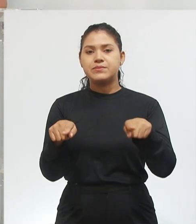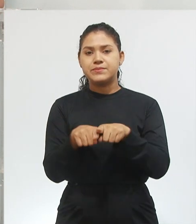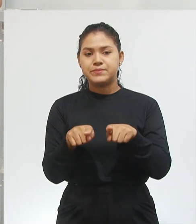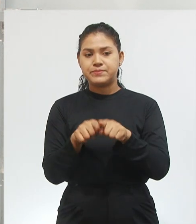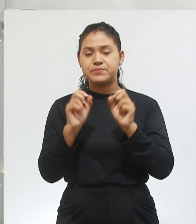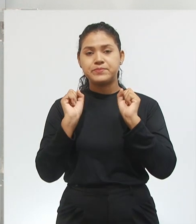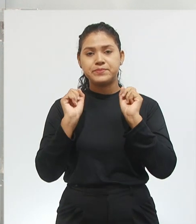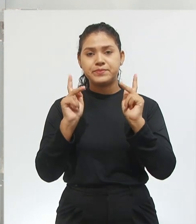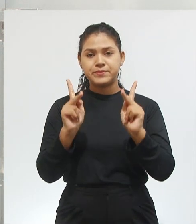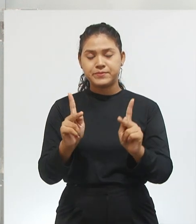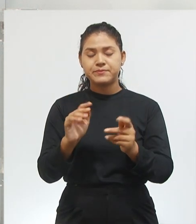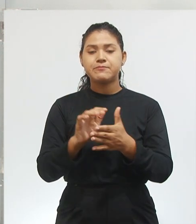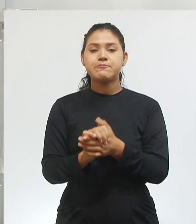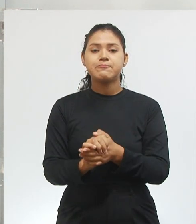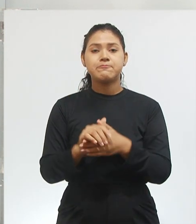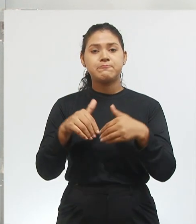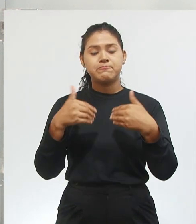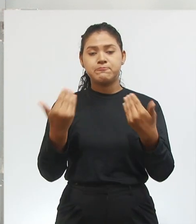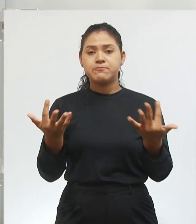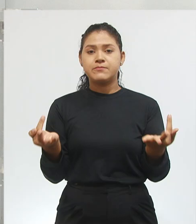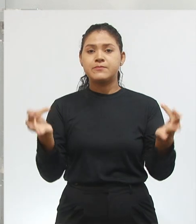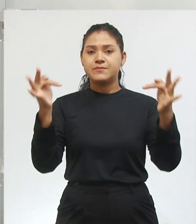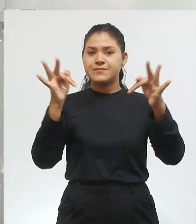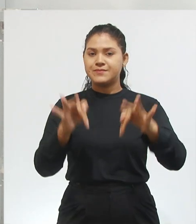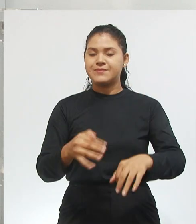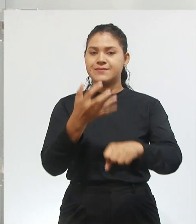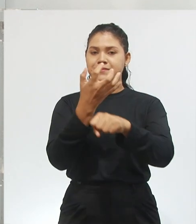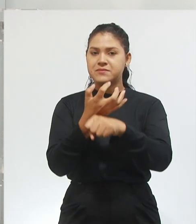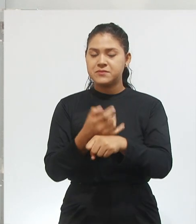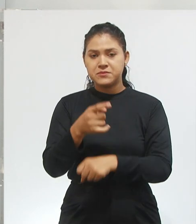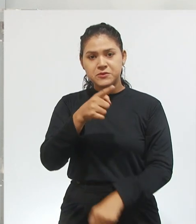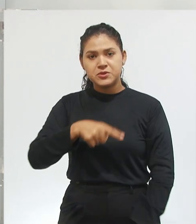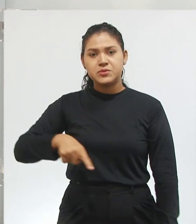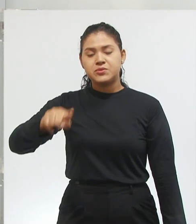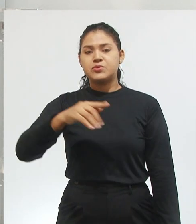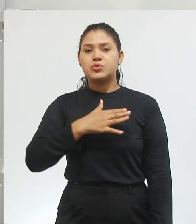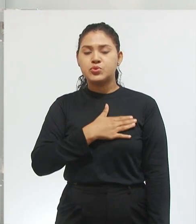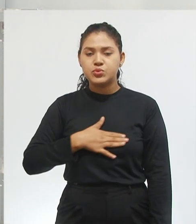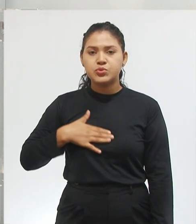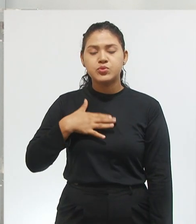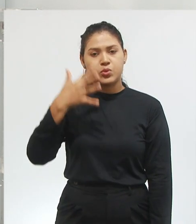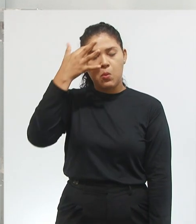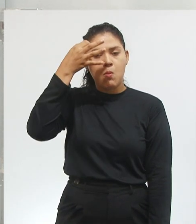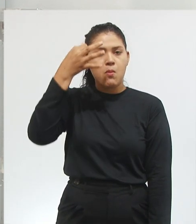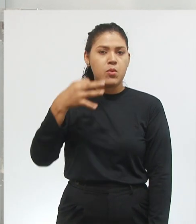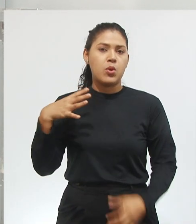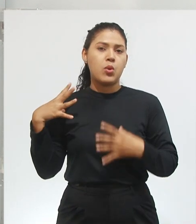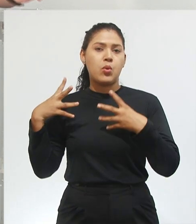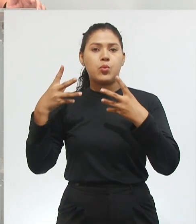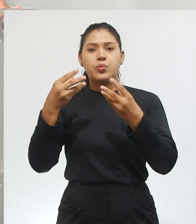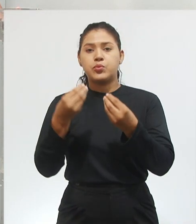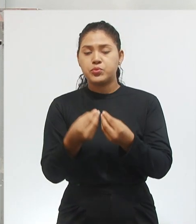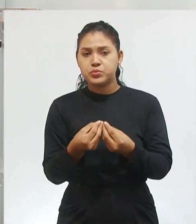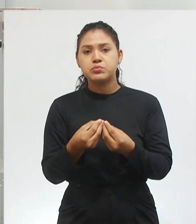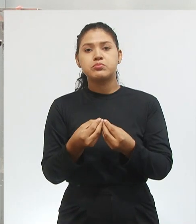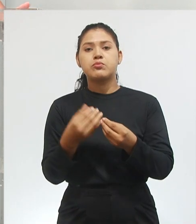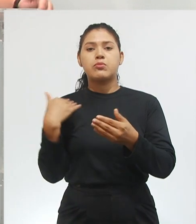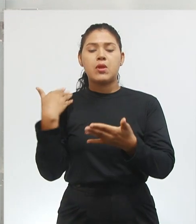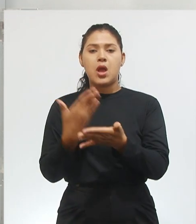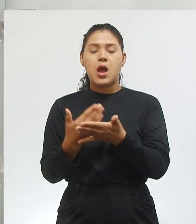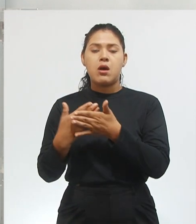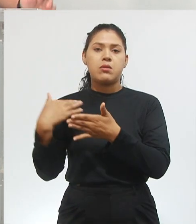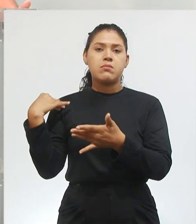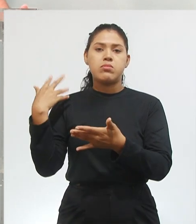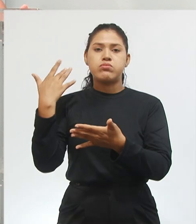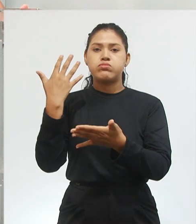ok então com isso nós encerramos a nossa disciplina Espero que você tenha compreendido os conteúdos espero que isso tenha eh